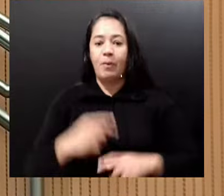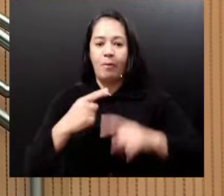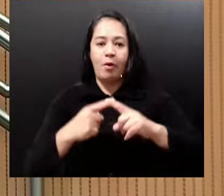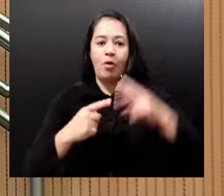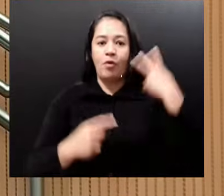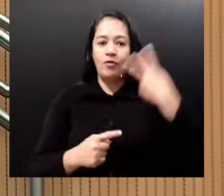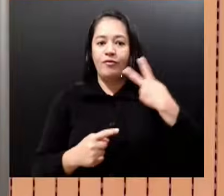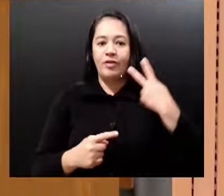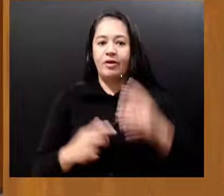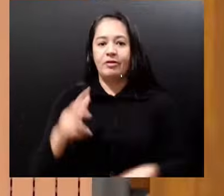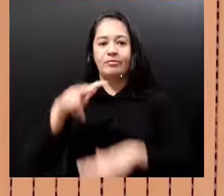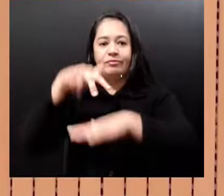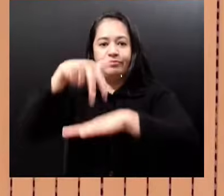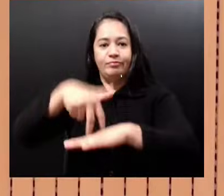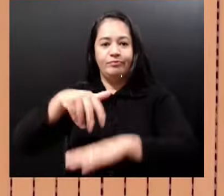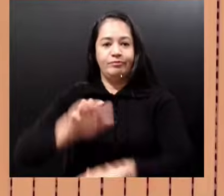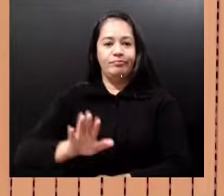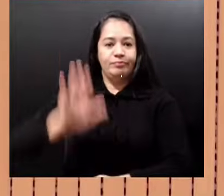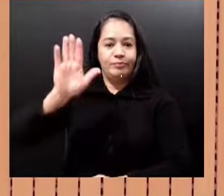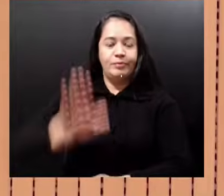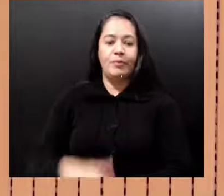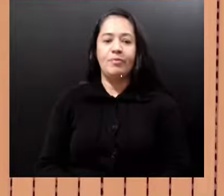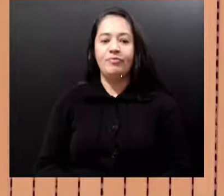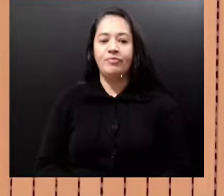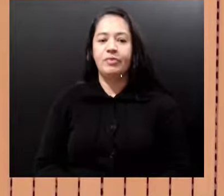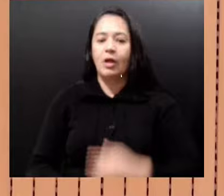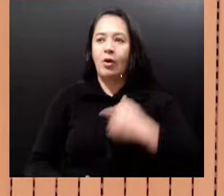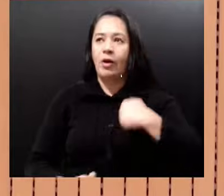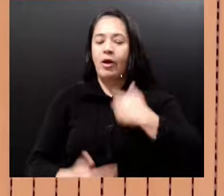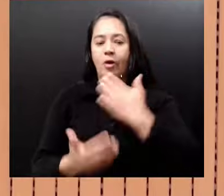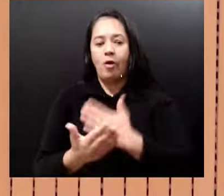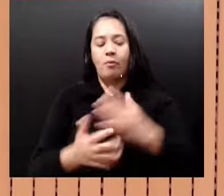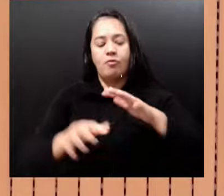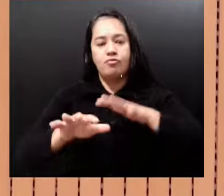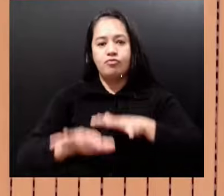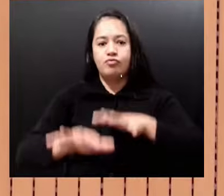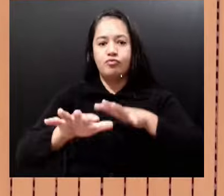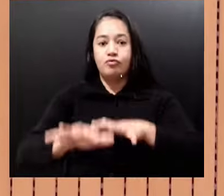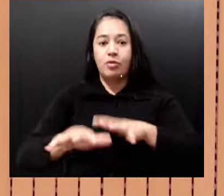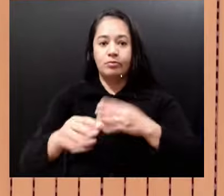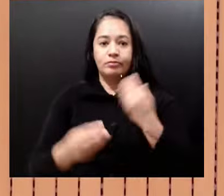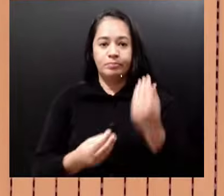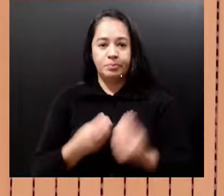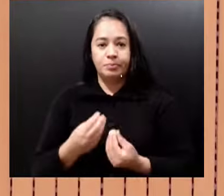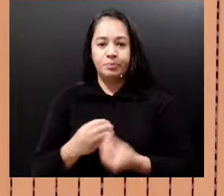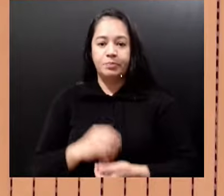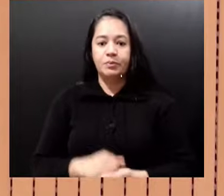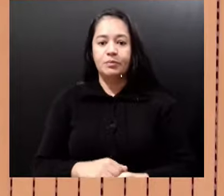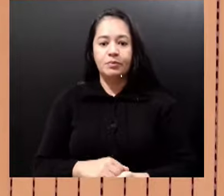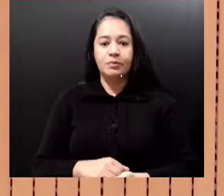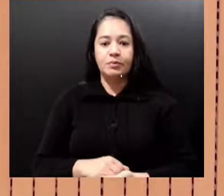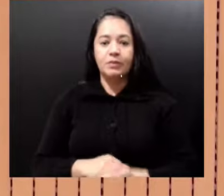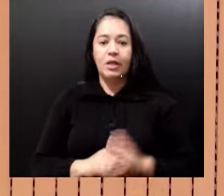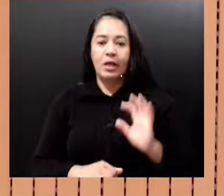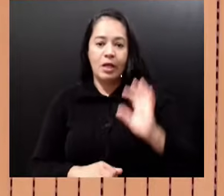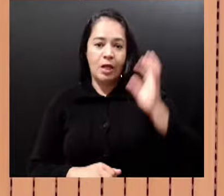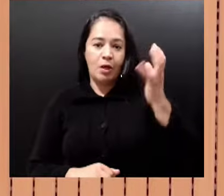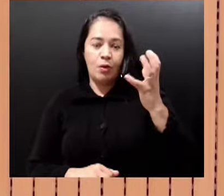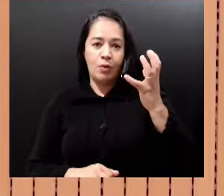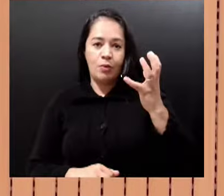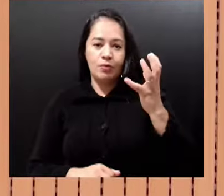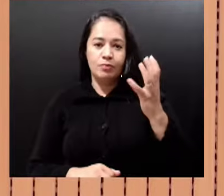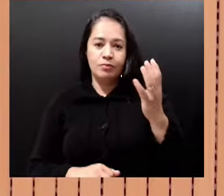tribuna. Quero começar pelas manifestações que ocorreram na data de